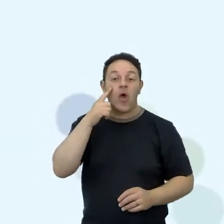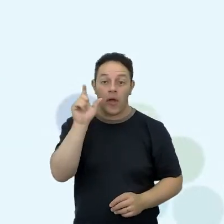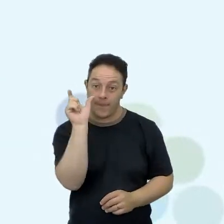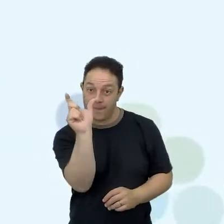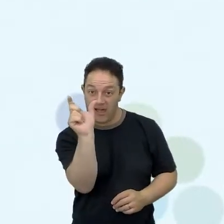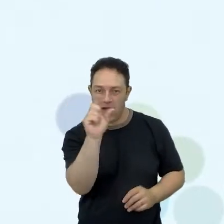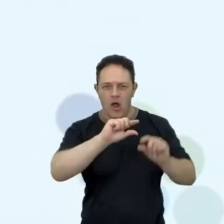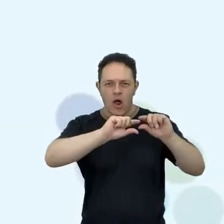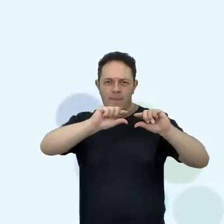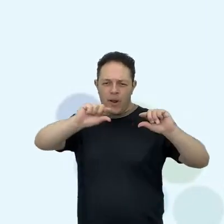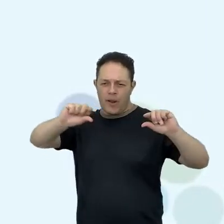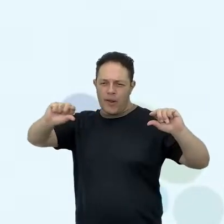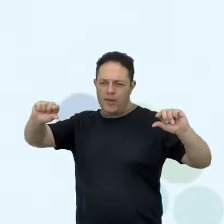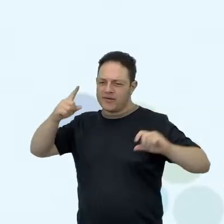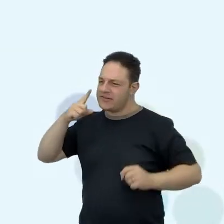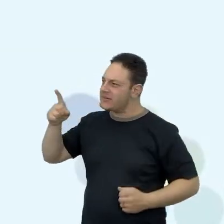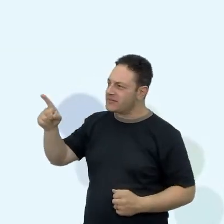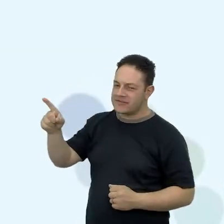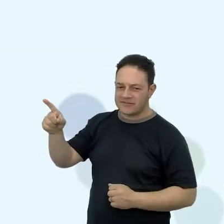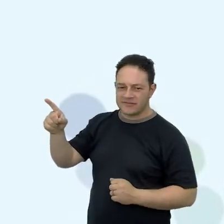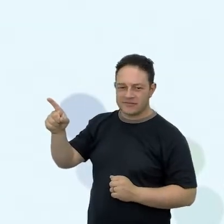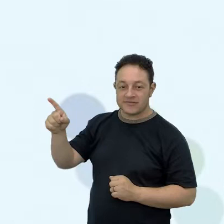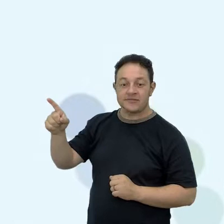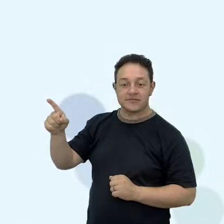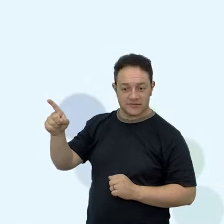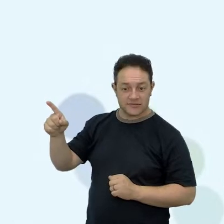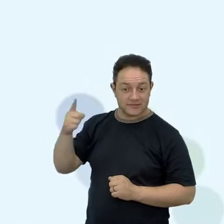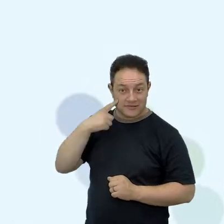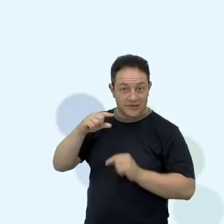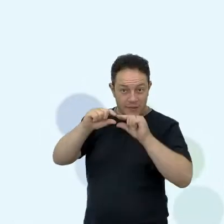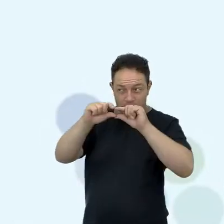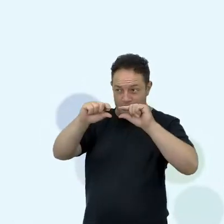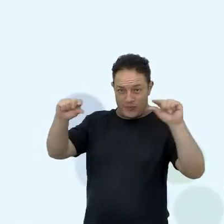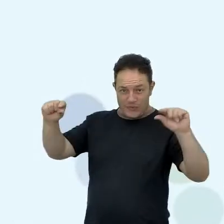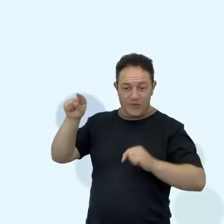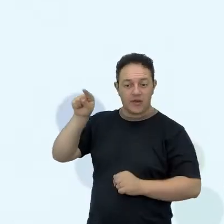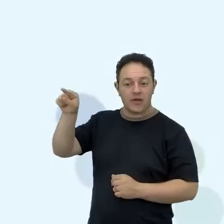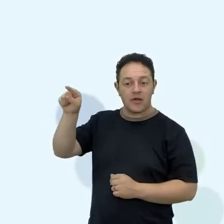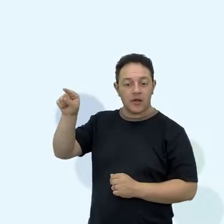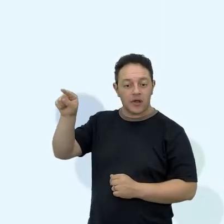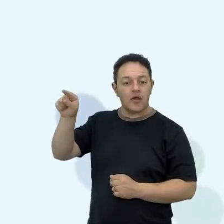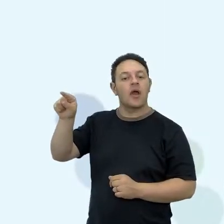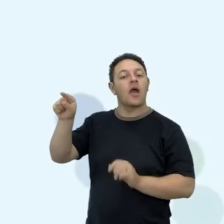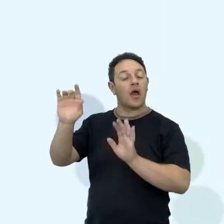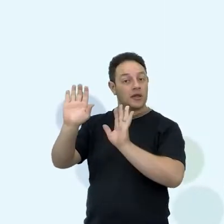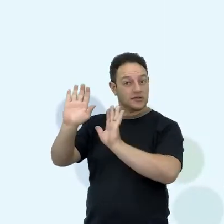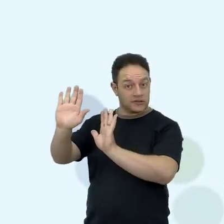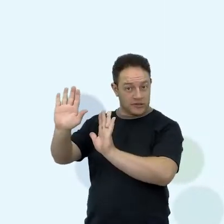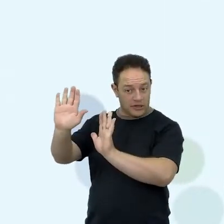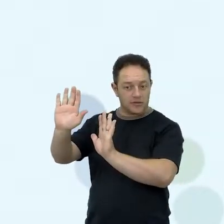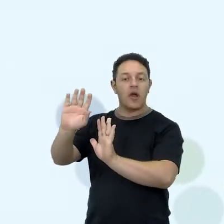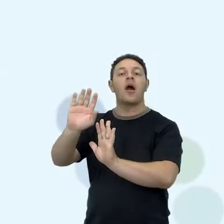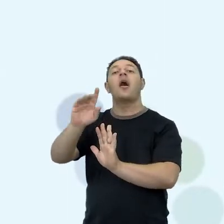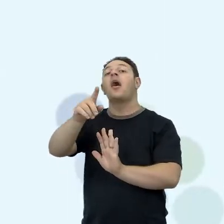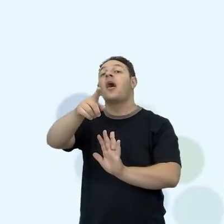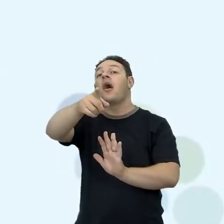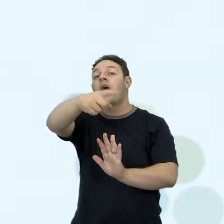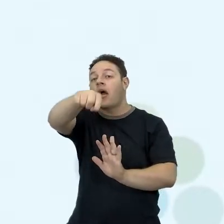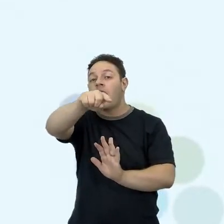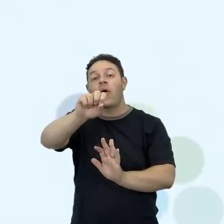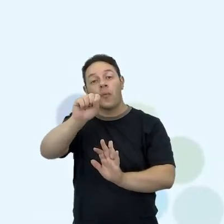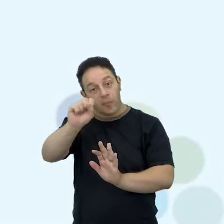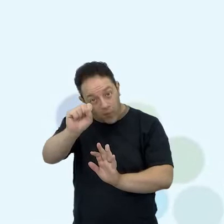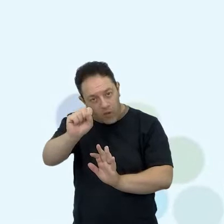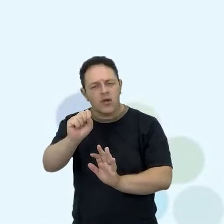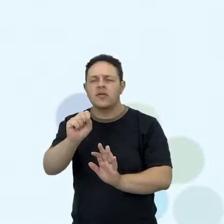ó. Esse termo pseudolinguagem aqui, eu vou deixar no ar aí pra galera, né,